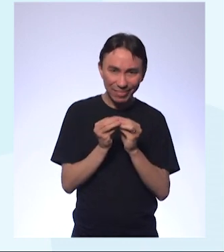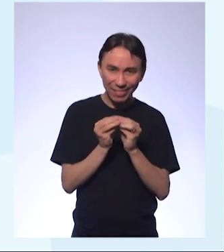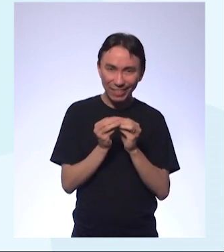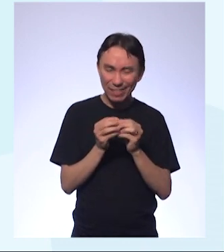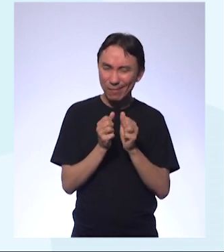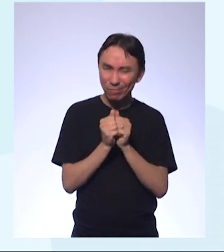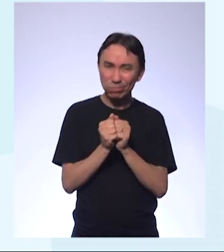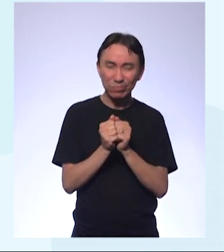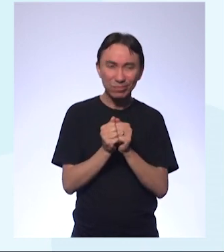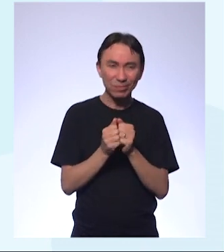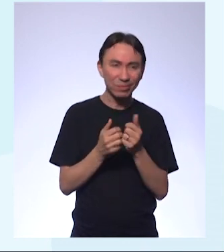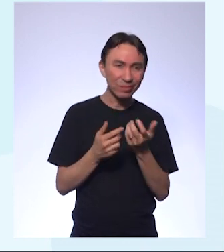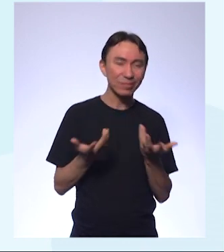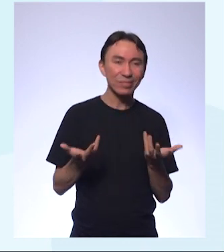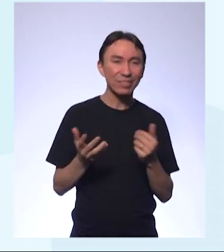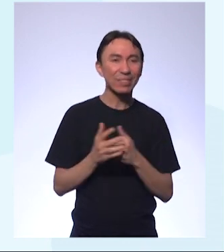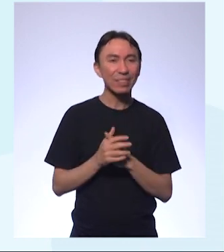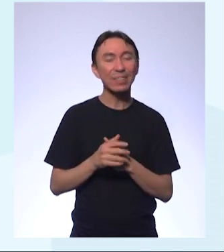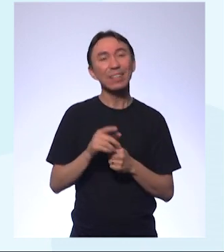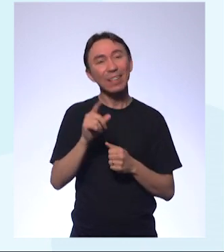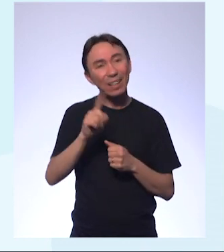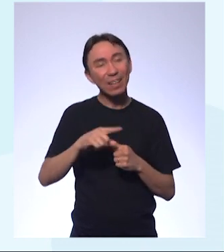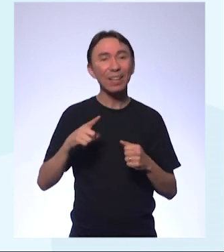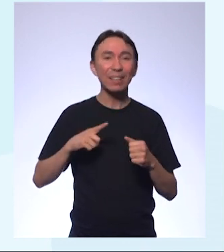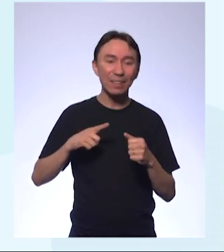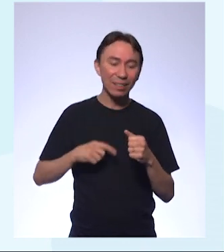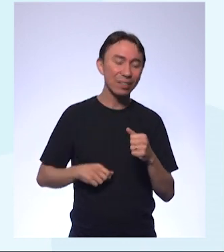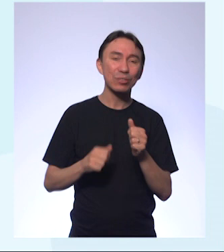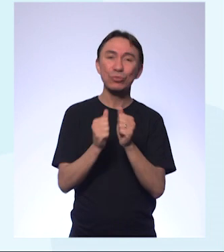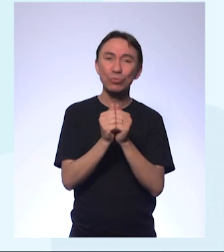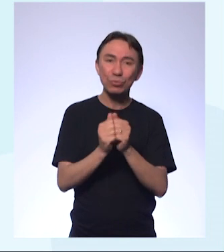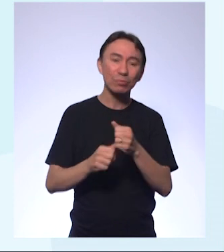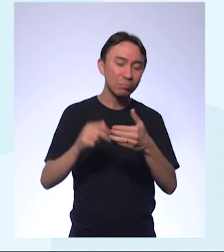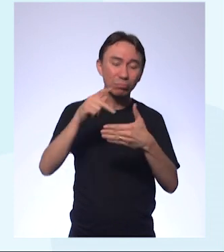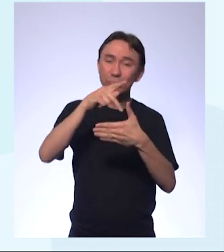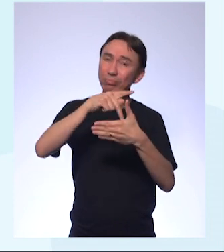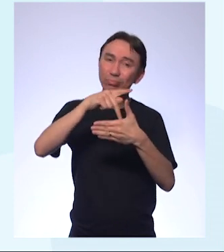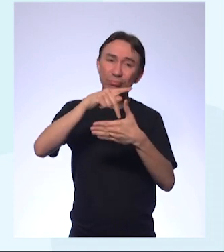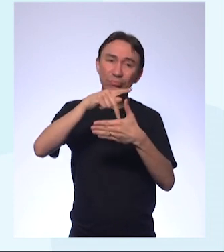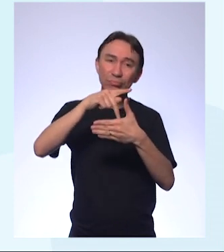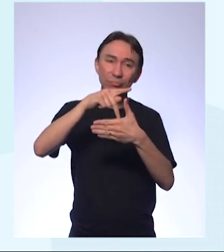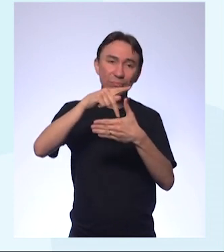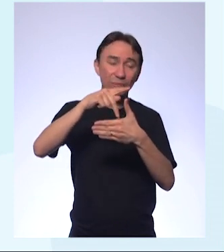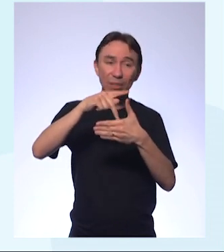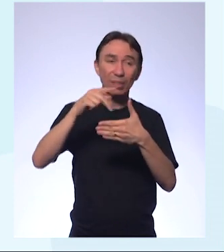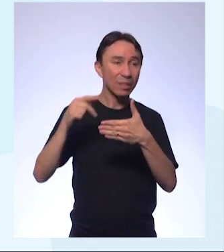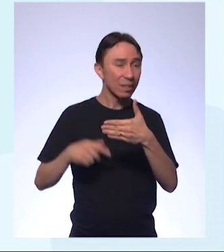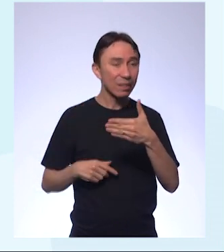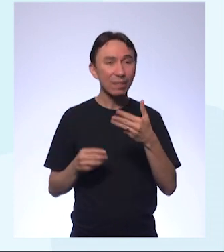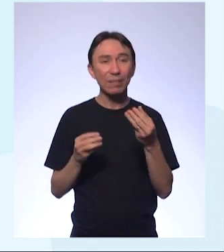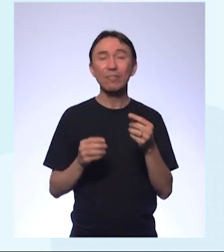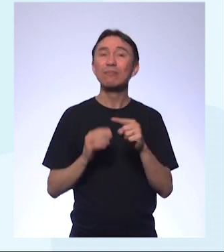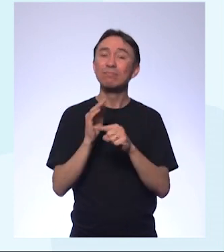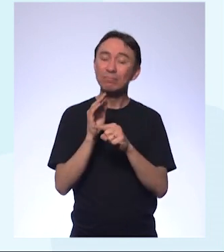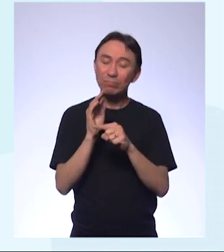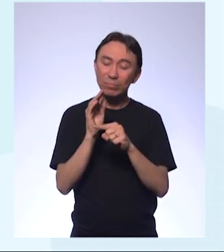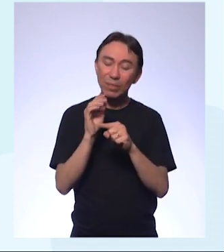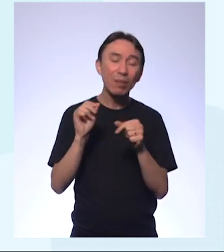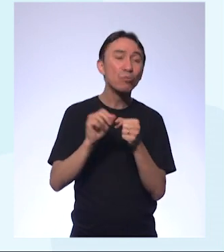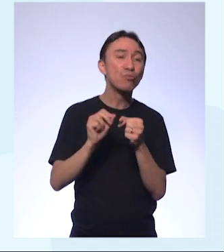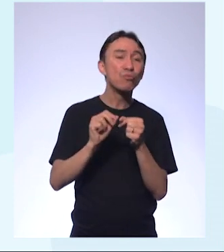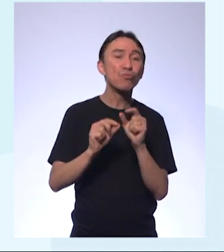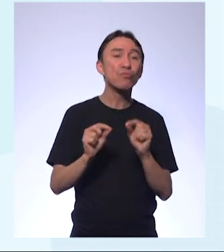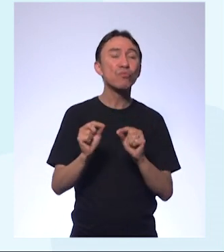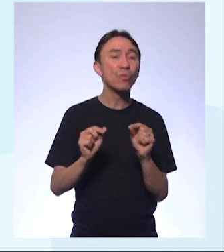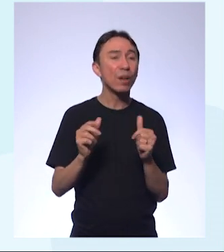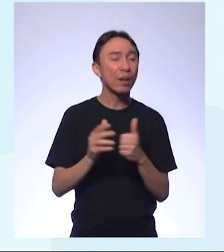né? Histonas, que são proteínas aí que vão servir justamente para fazer